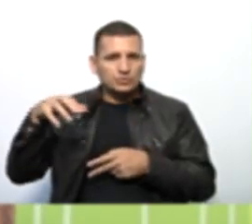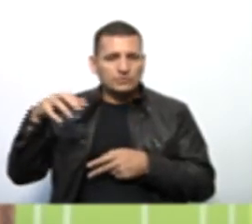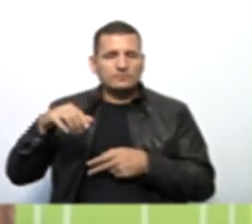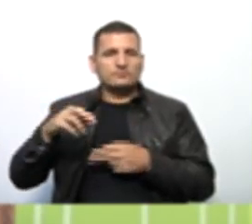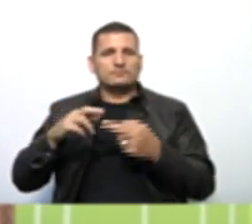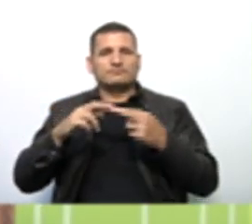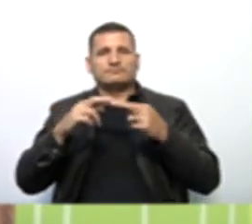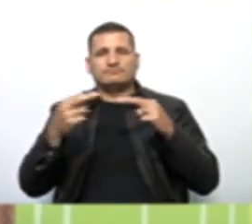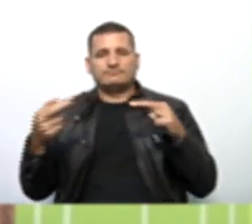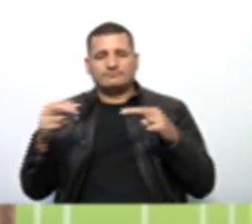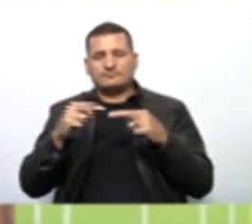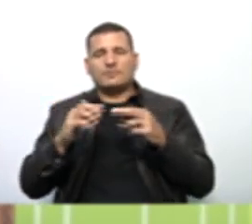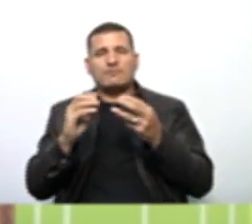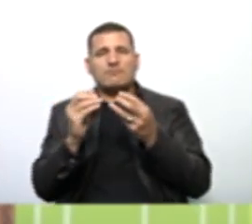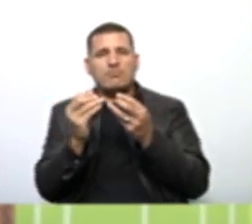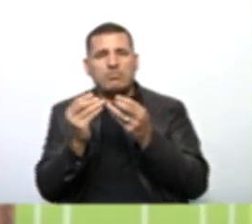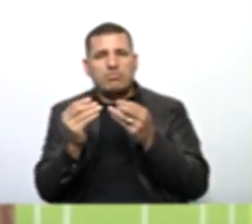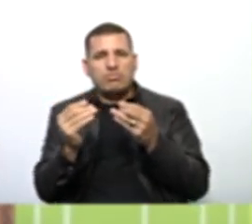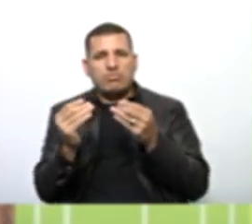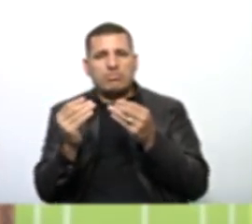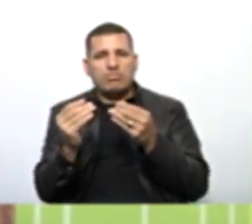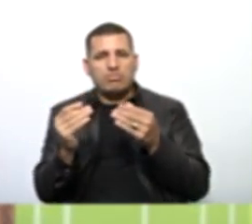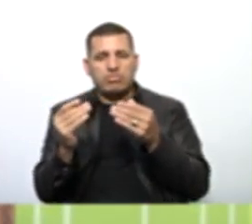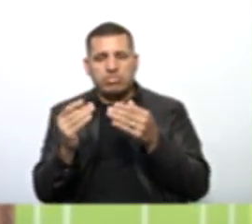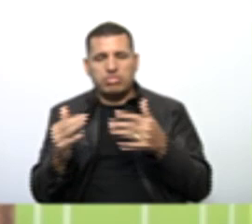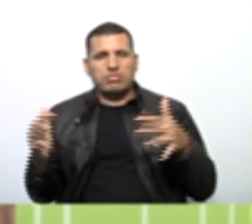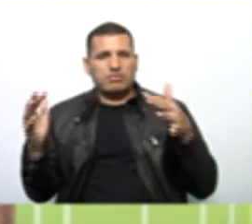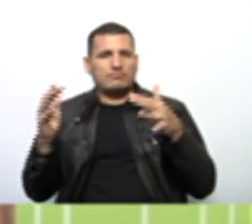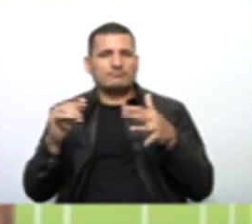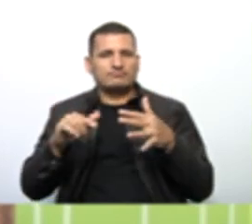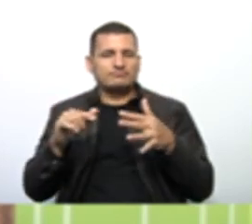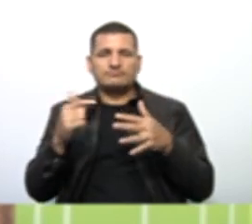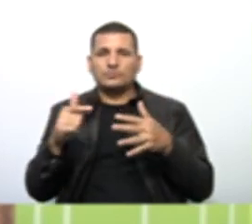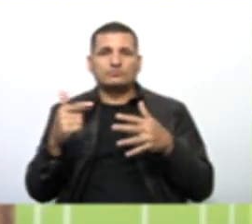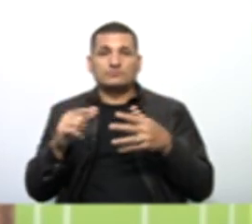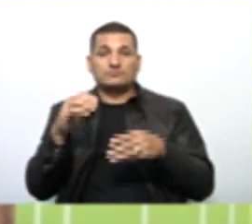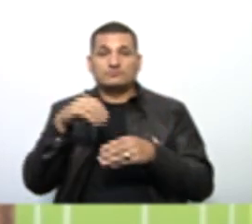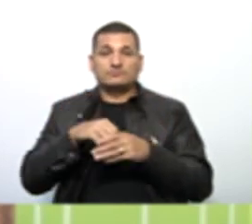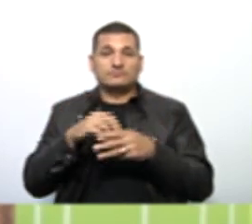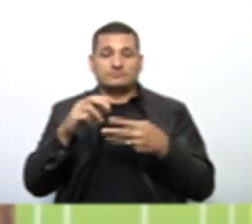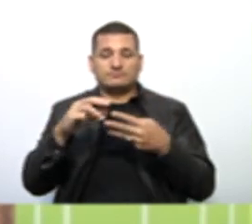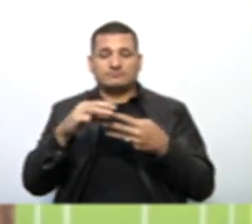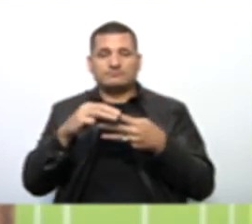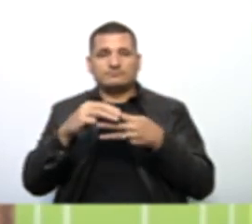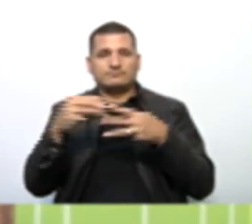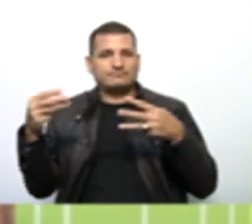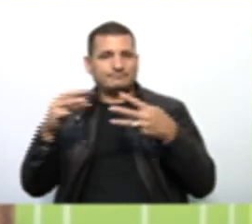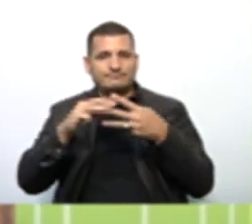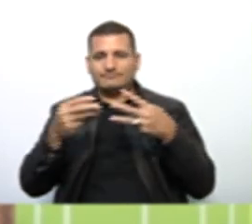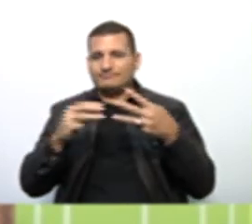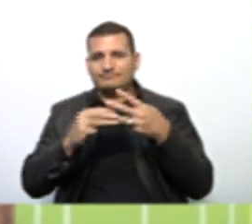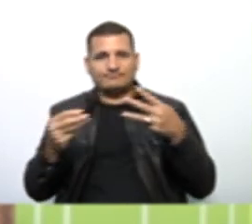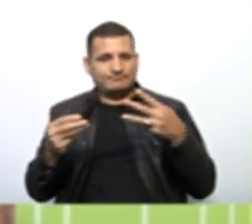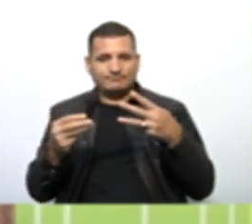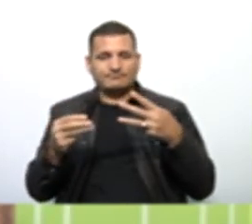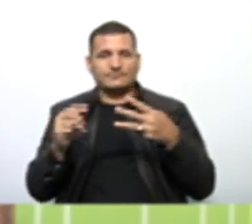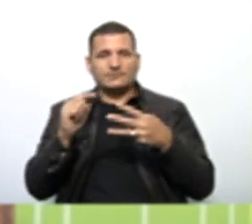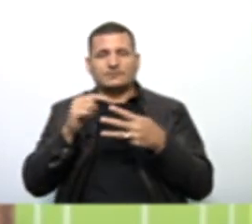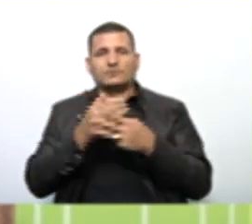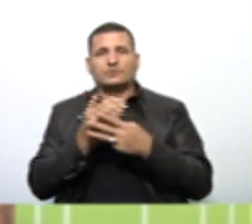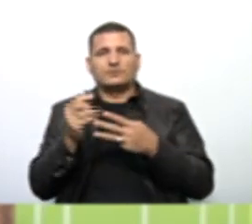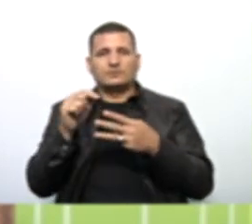aquele plástico em volta dele começa a receber cá ele não tenha uma blindagem tema então aquilo começa a interferir